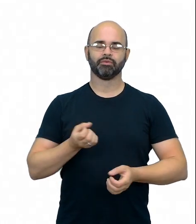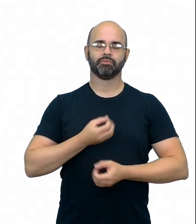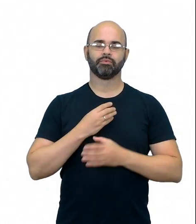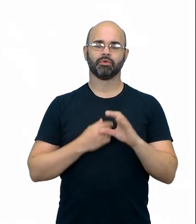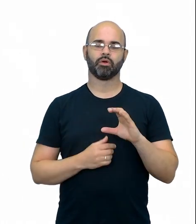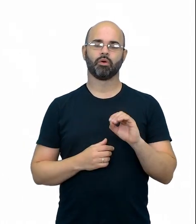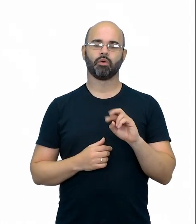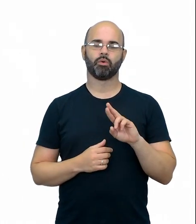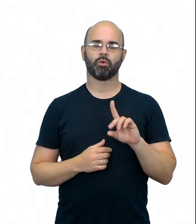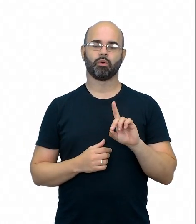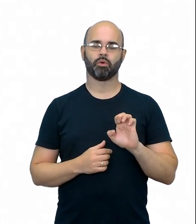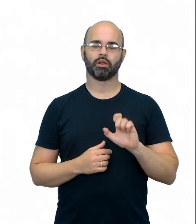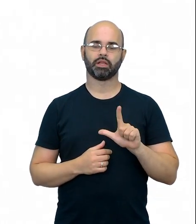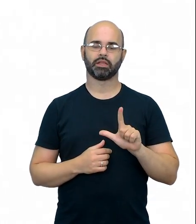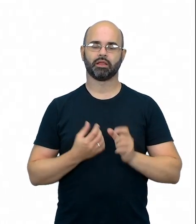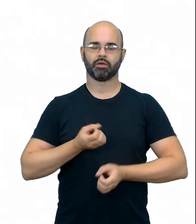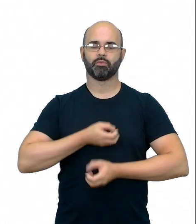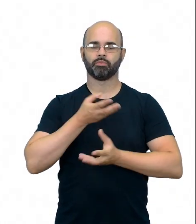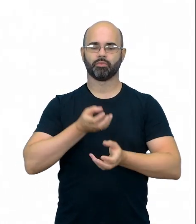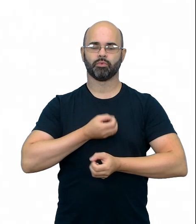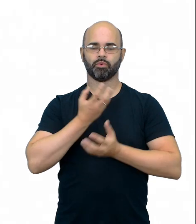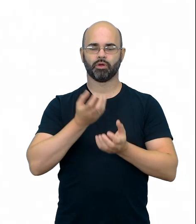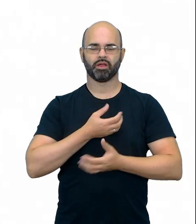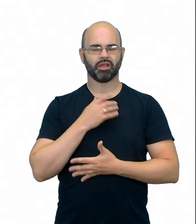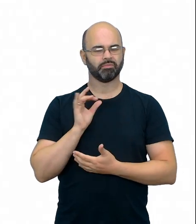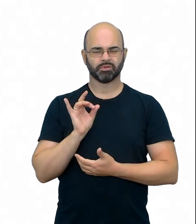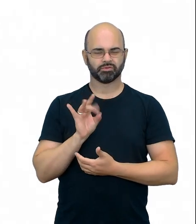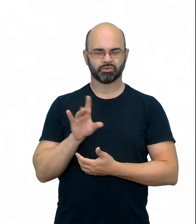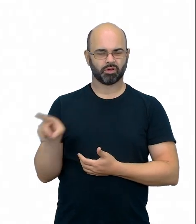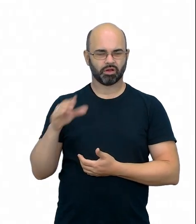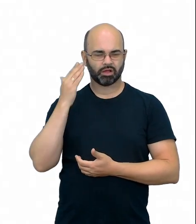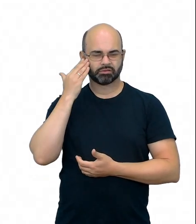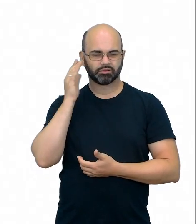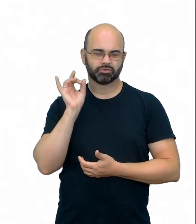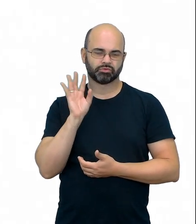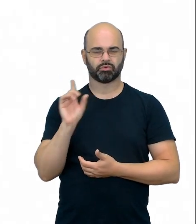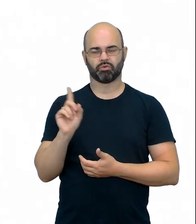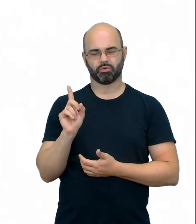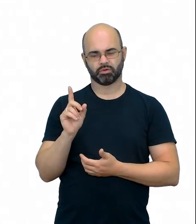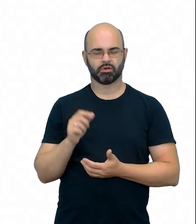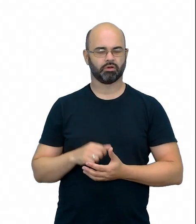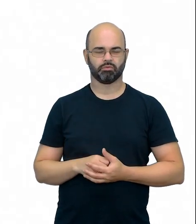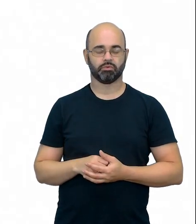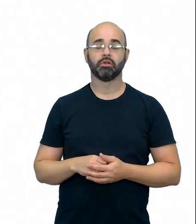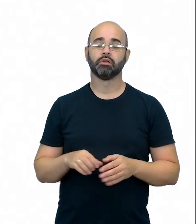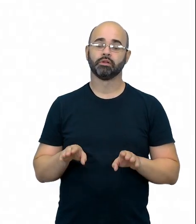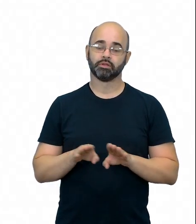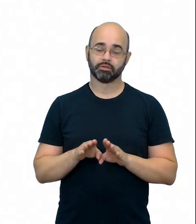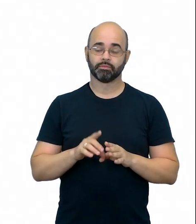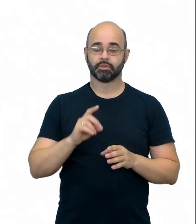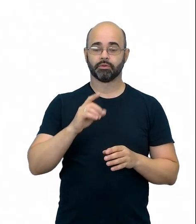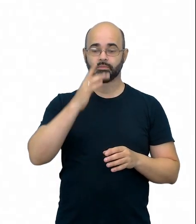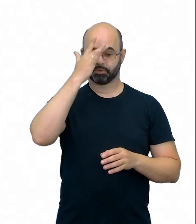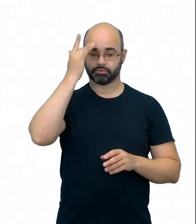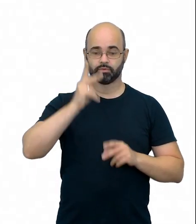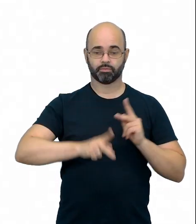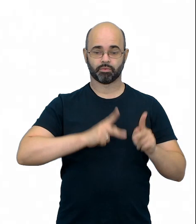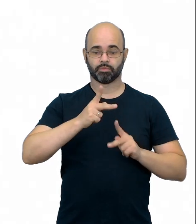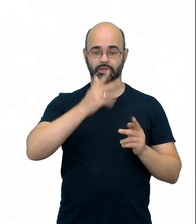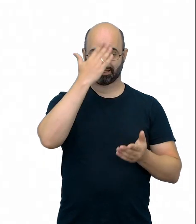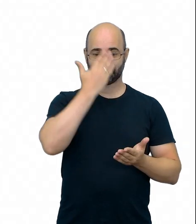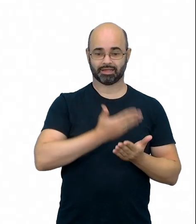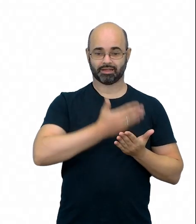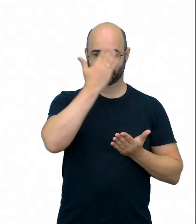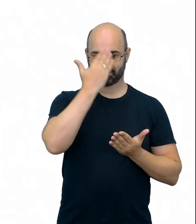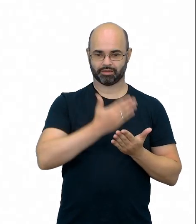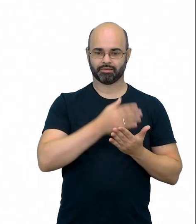cordel, mas também fazer uma reflexão sobre as crenças populares, identificar os elementos, né, como dito aí,